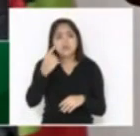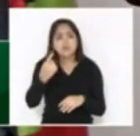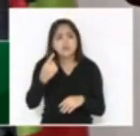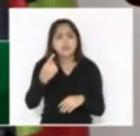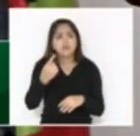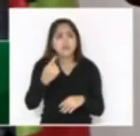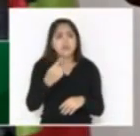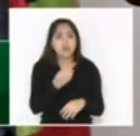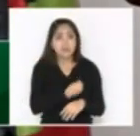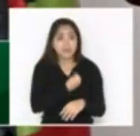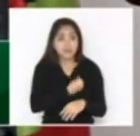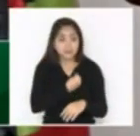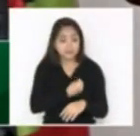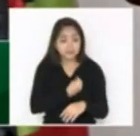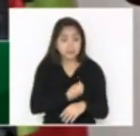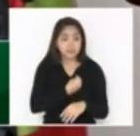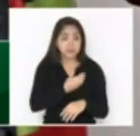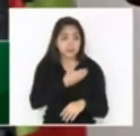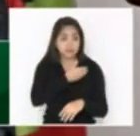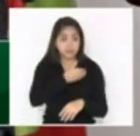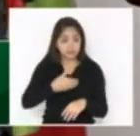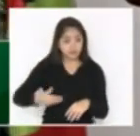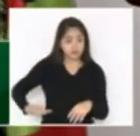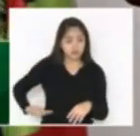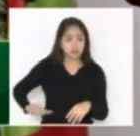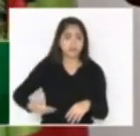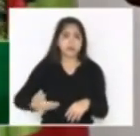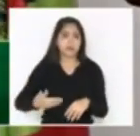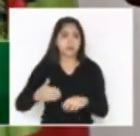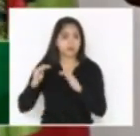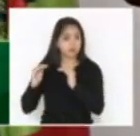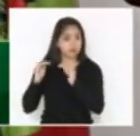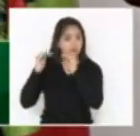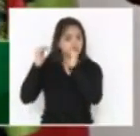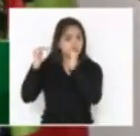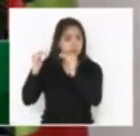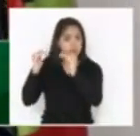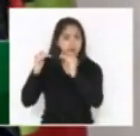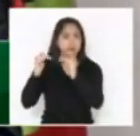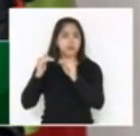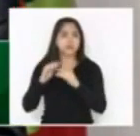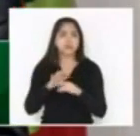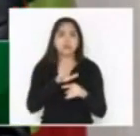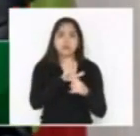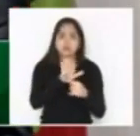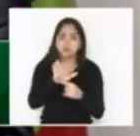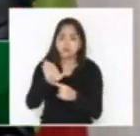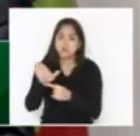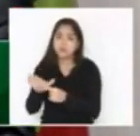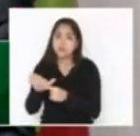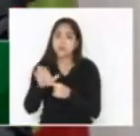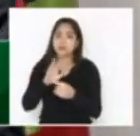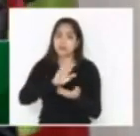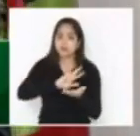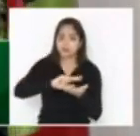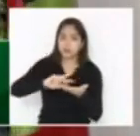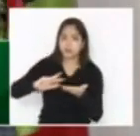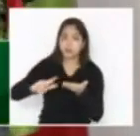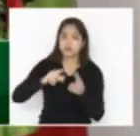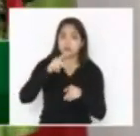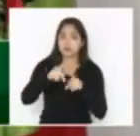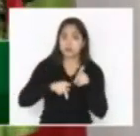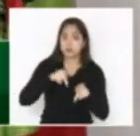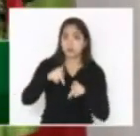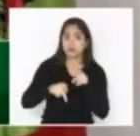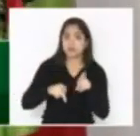presença do Estado como autoridade máxima, de levar os benefícios e os serviços necessários à população, a gente